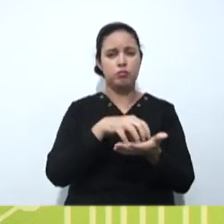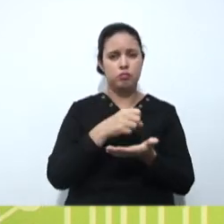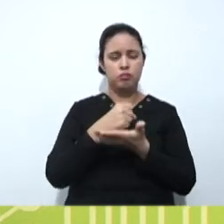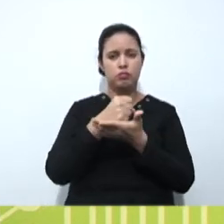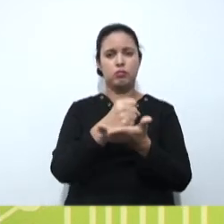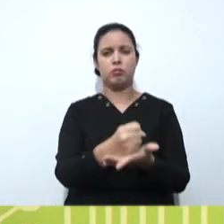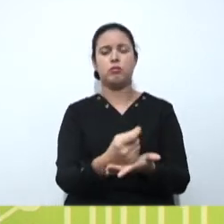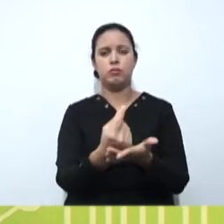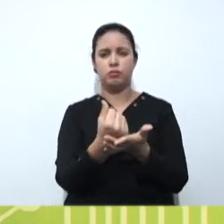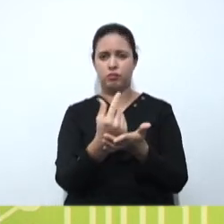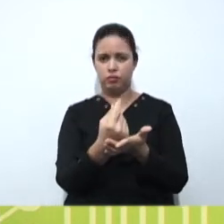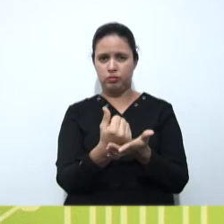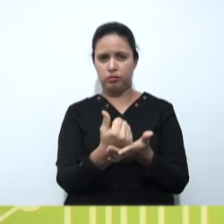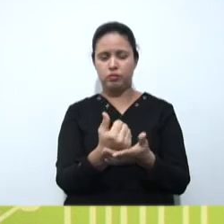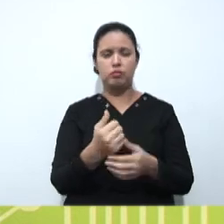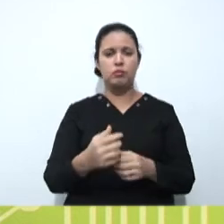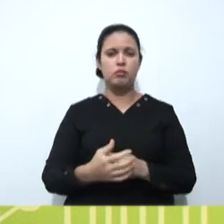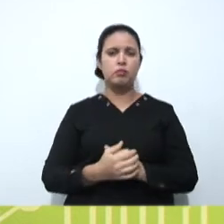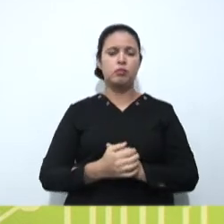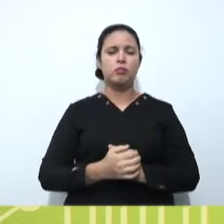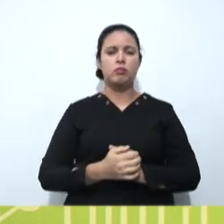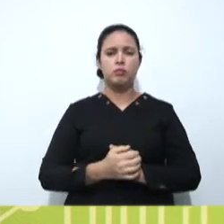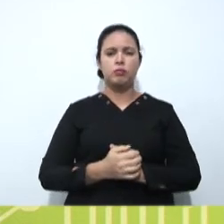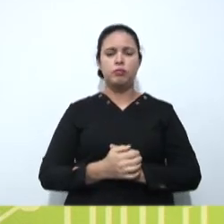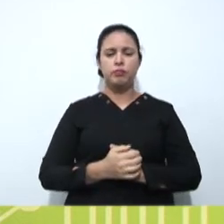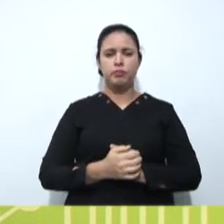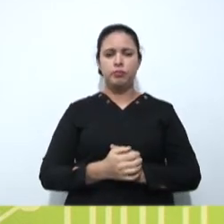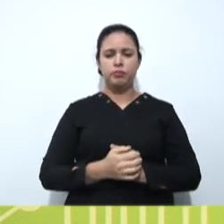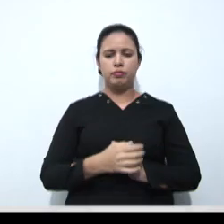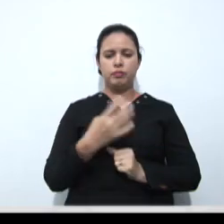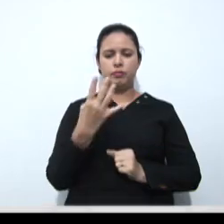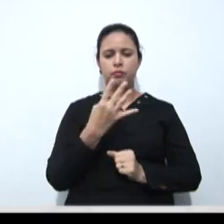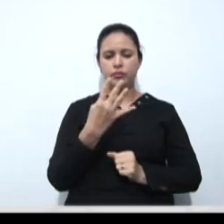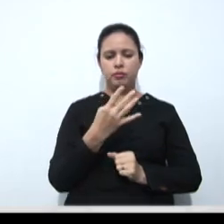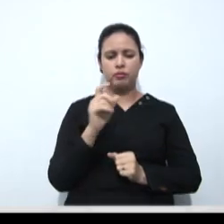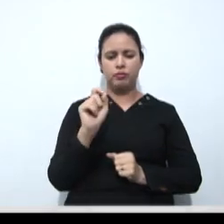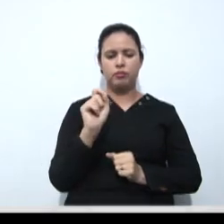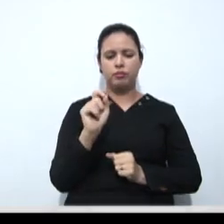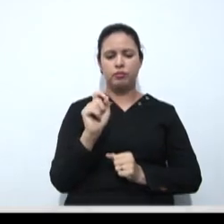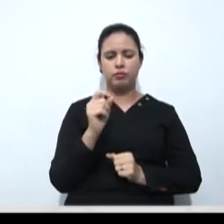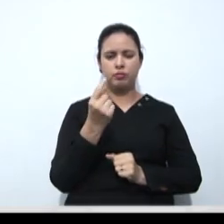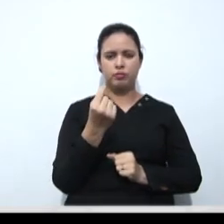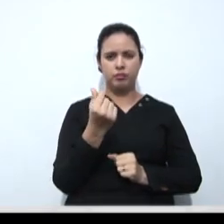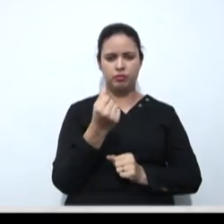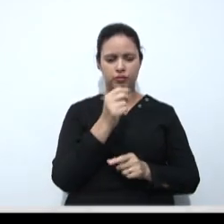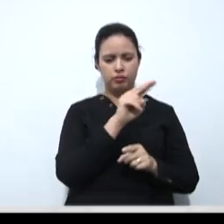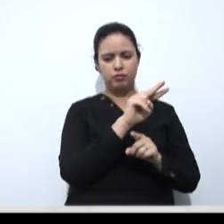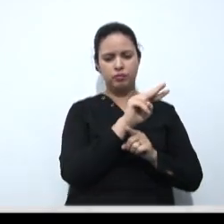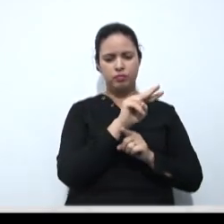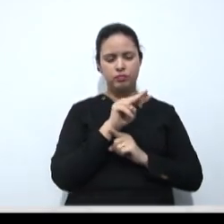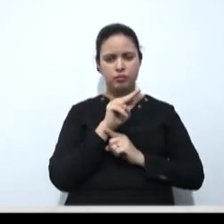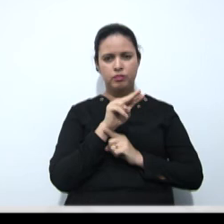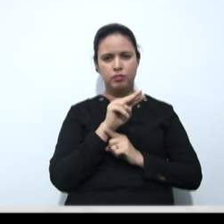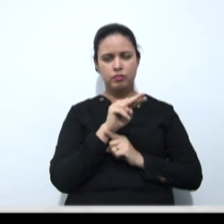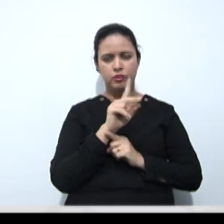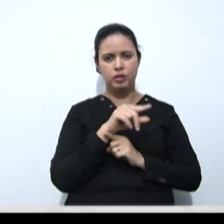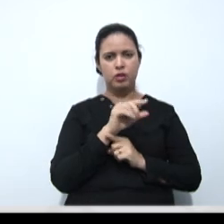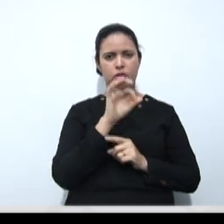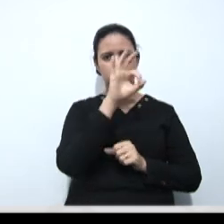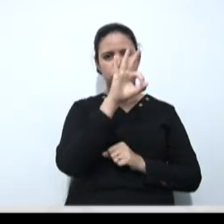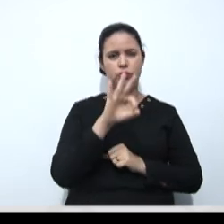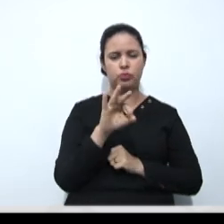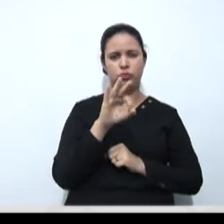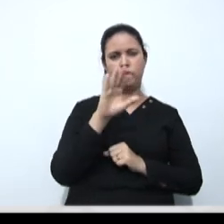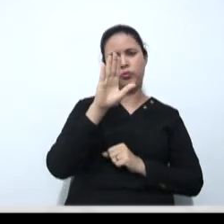disponibilizam esses recursos. E um quarto tipo, vejam aí comigo, de financiamento são financiamentos a juros